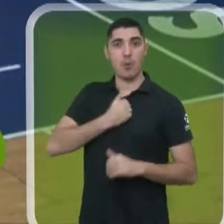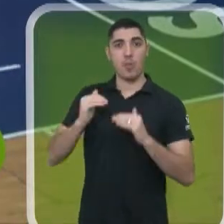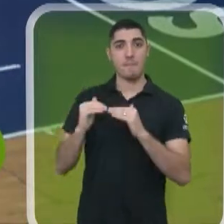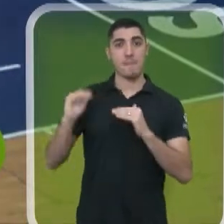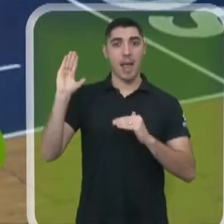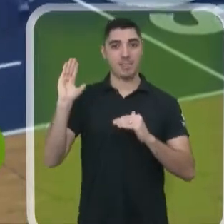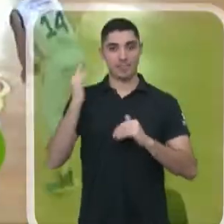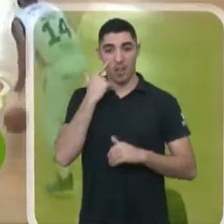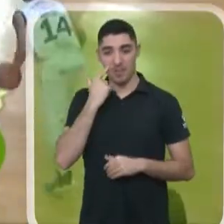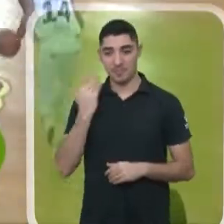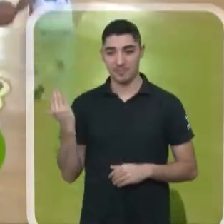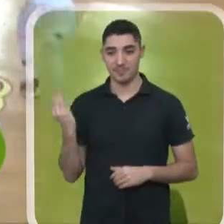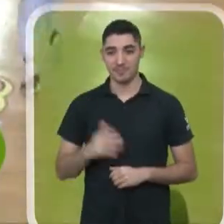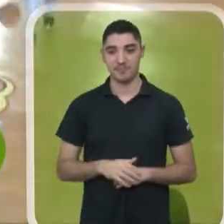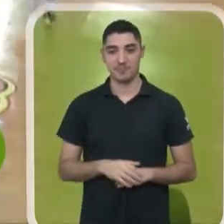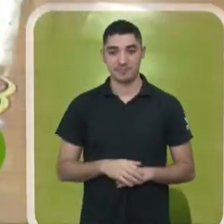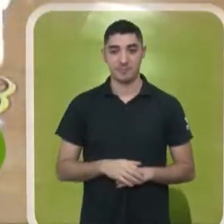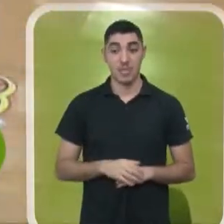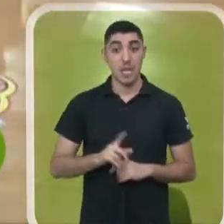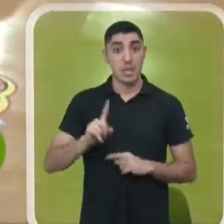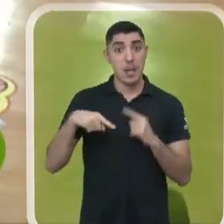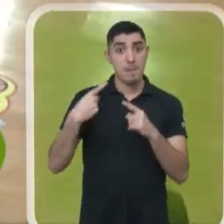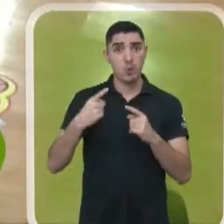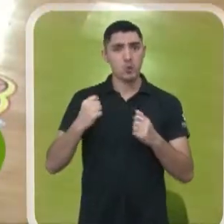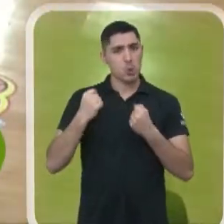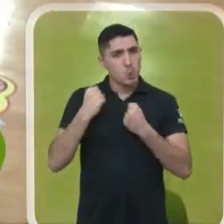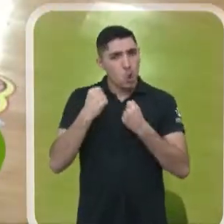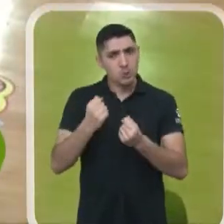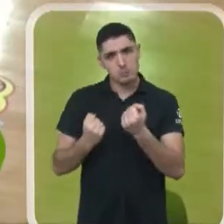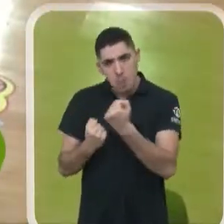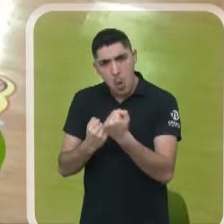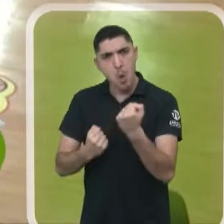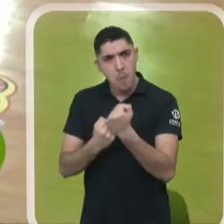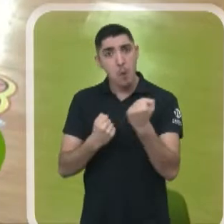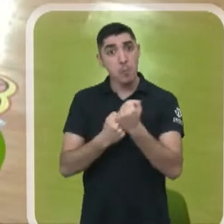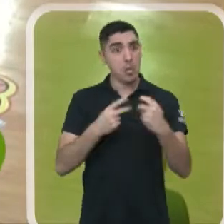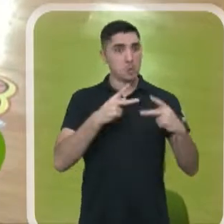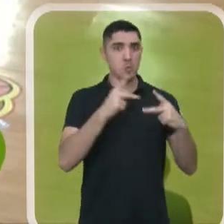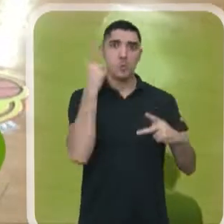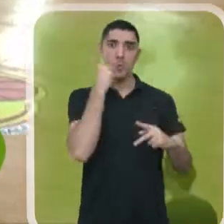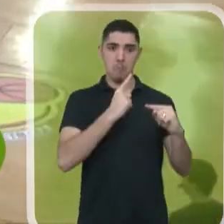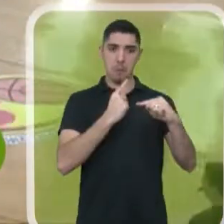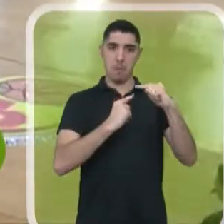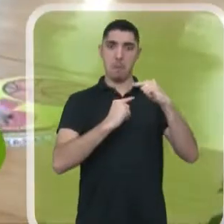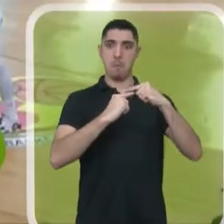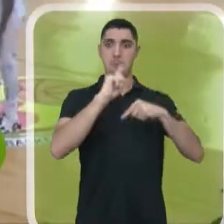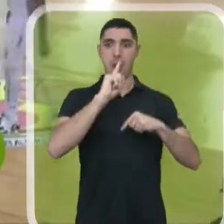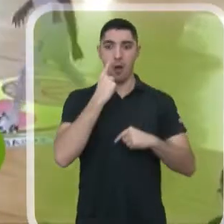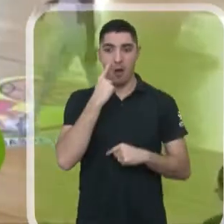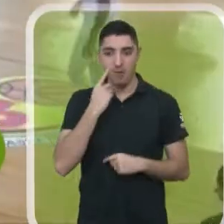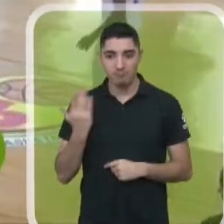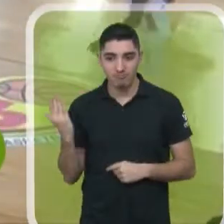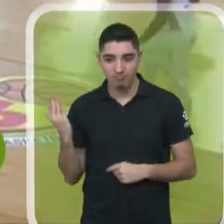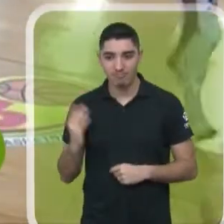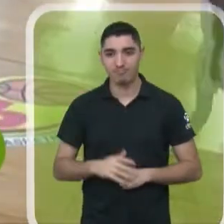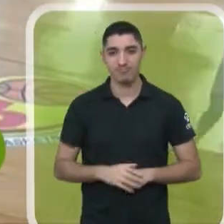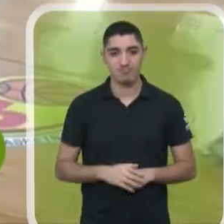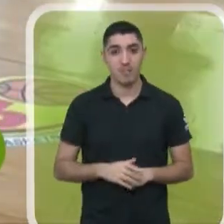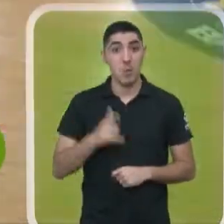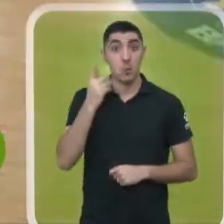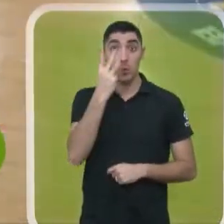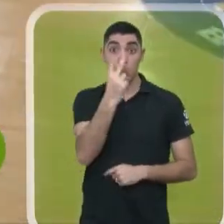Paulo é empurrado pela torcida o São José começou a reagir e as bolas de três começaram a cair